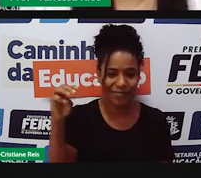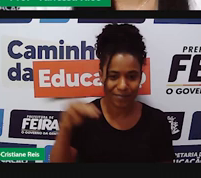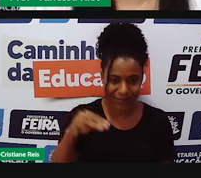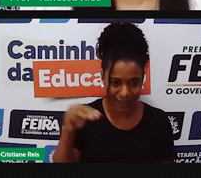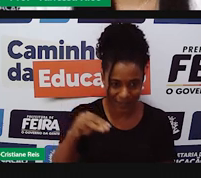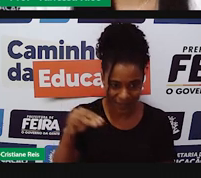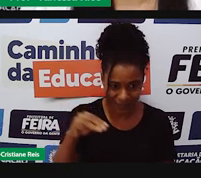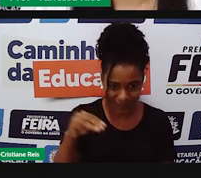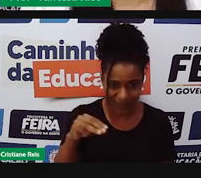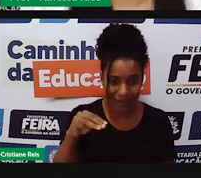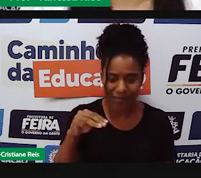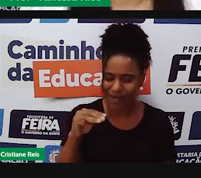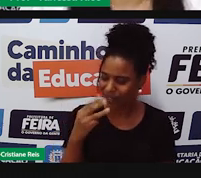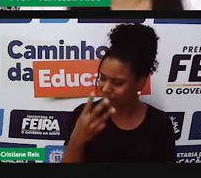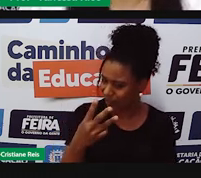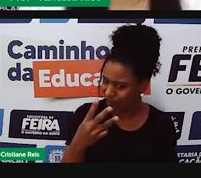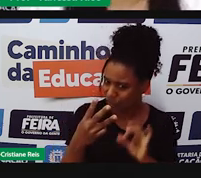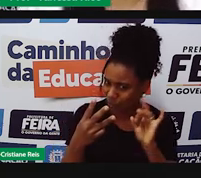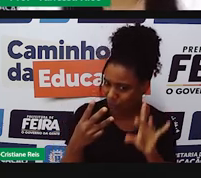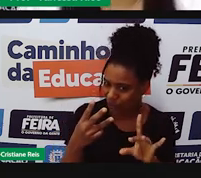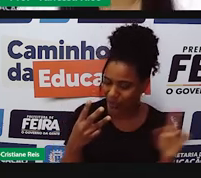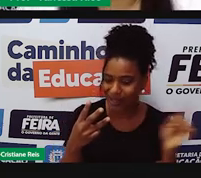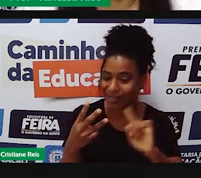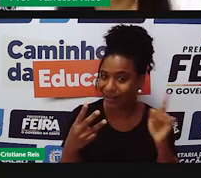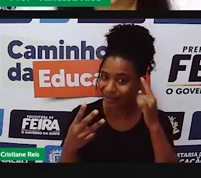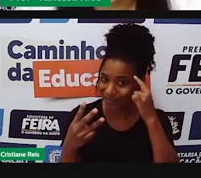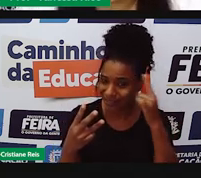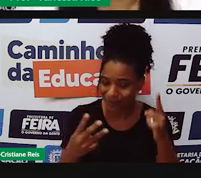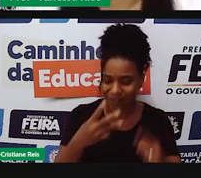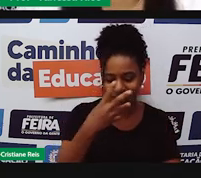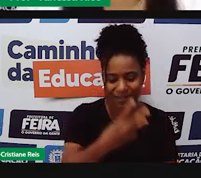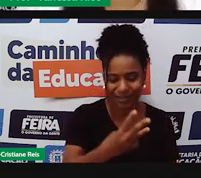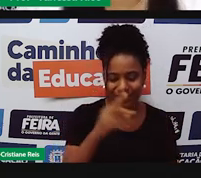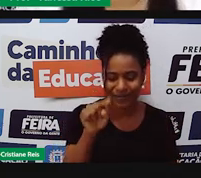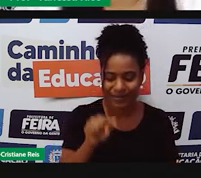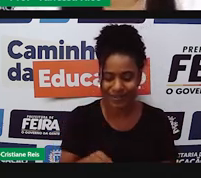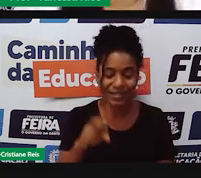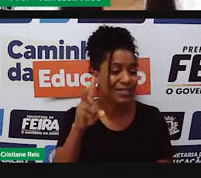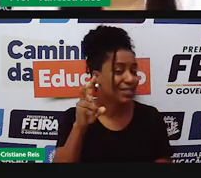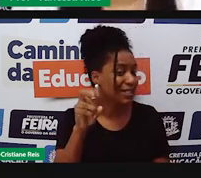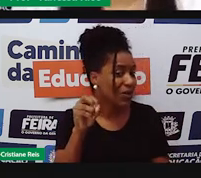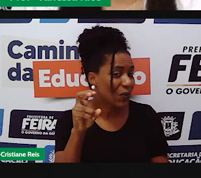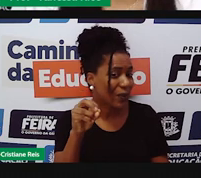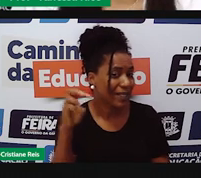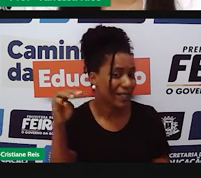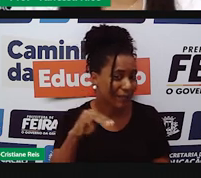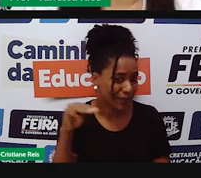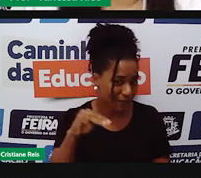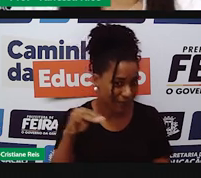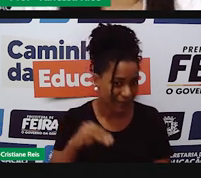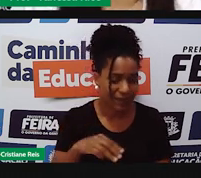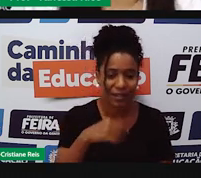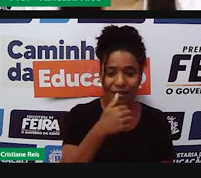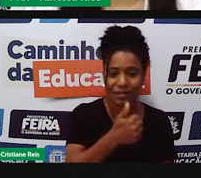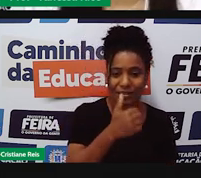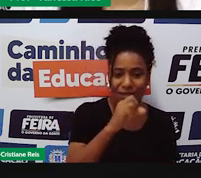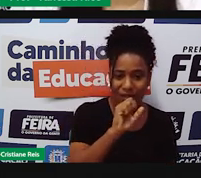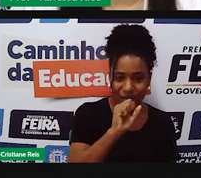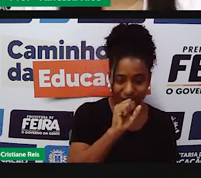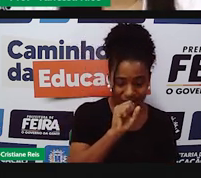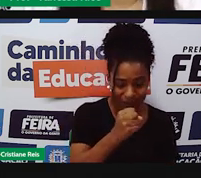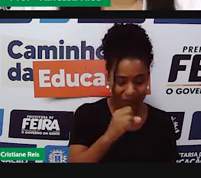né? 3 horas exatas. São 3 horas e 50 minutos. Então, eu preciso somar